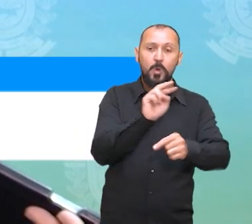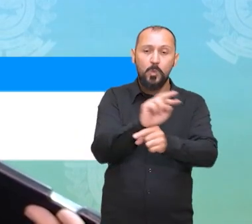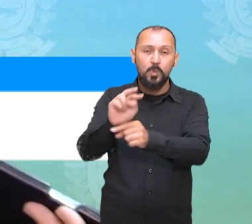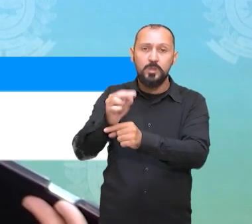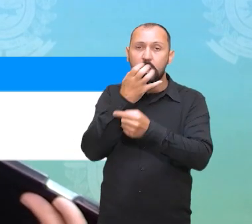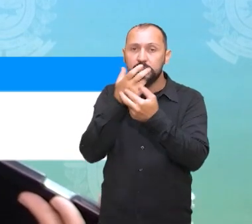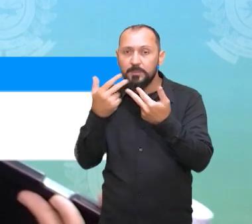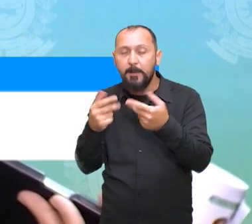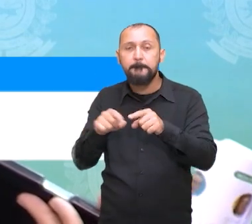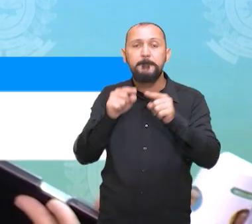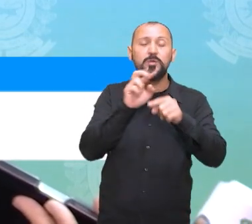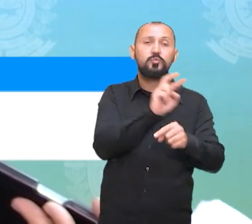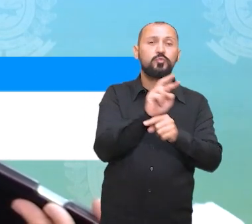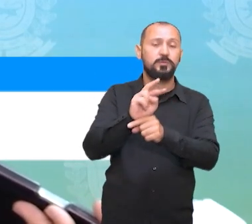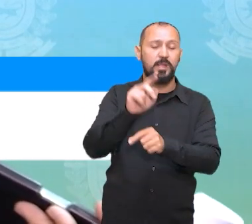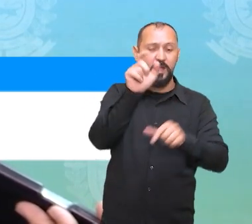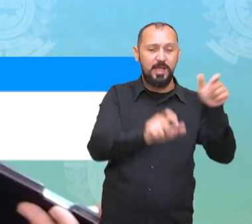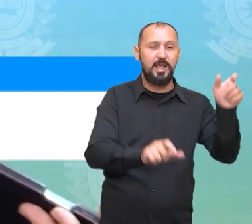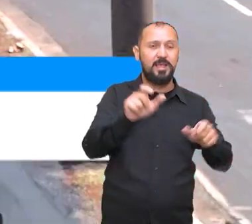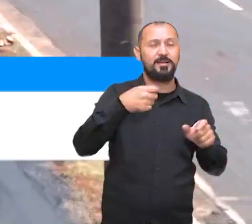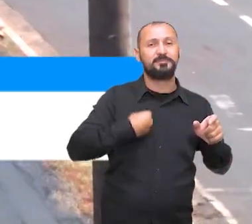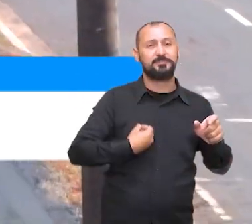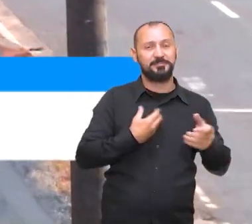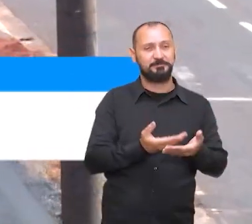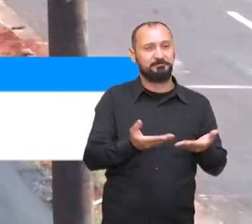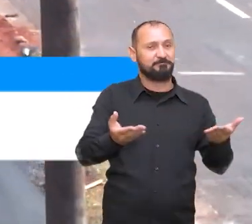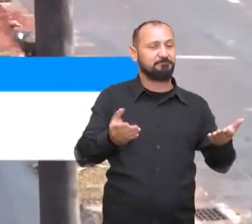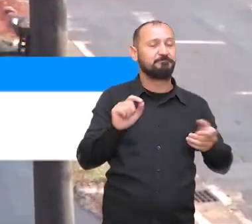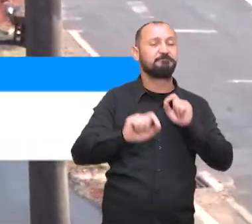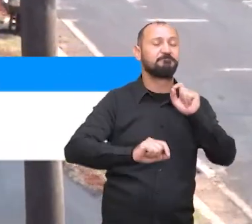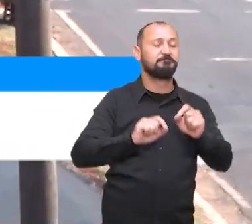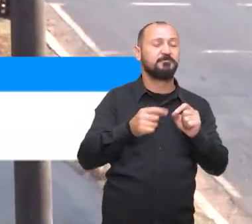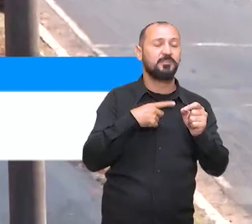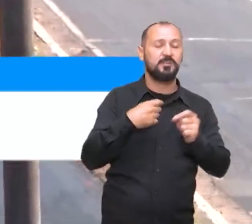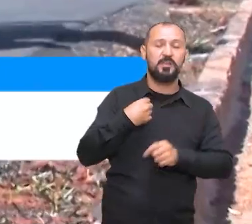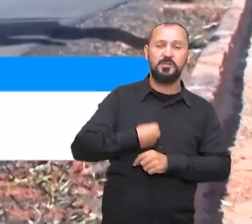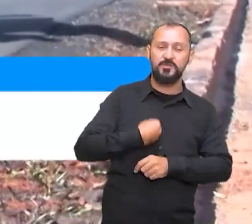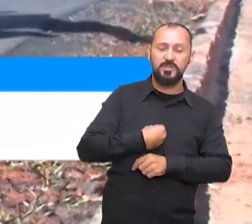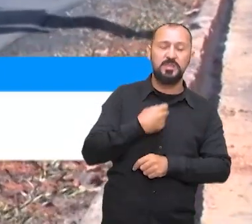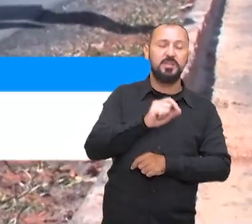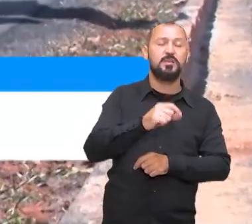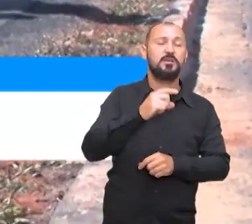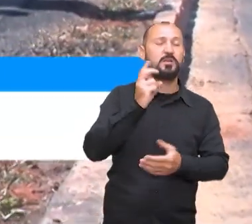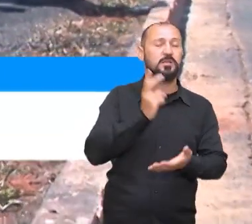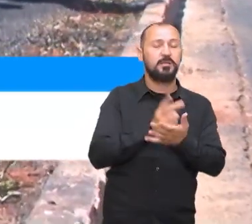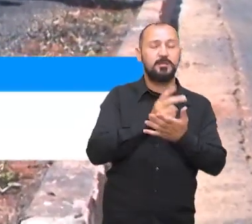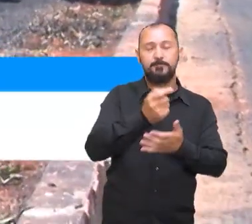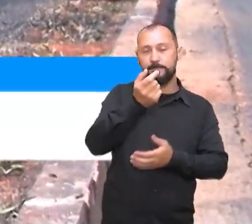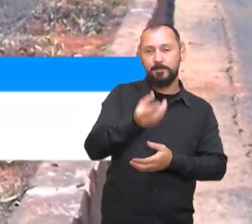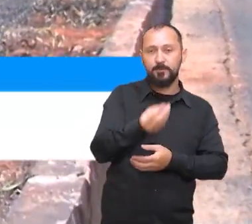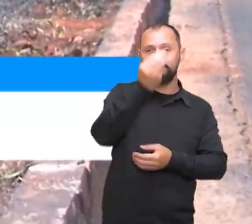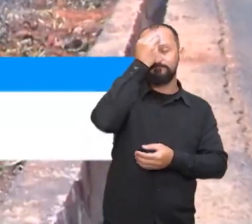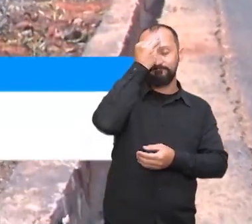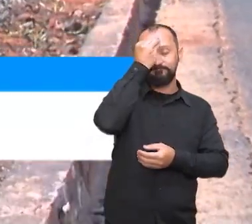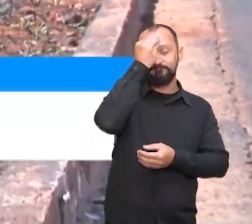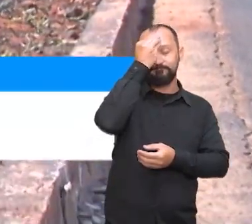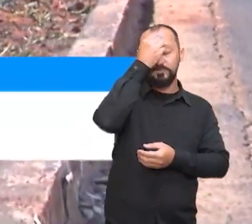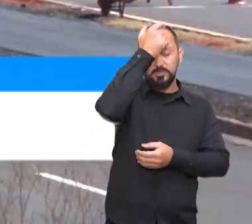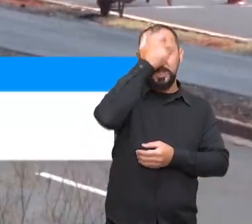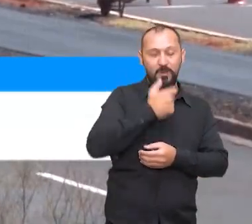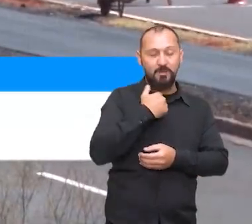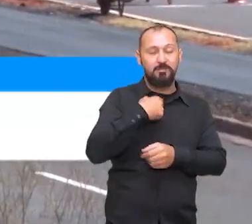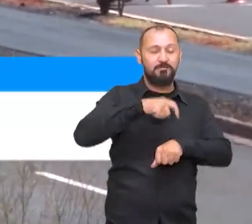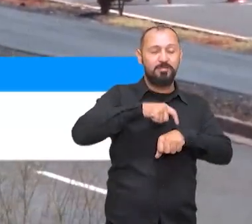viva, que é cuidando da vida dos animais, mas cuidar da vida das pessoas também, fazendo com que a ciclovia entre na